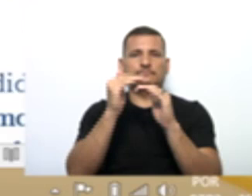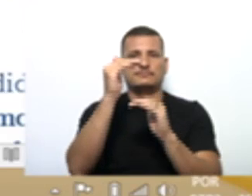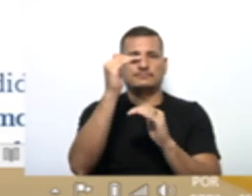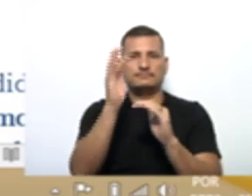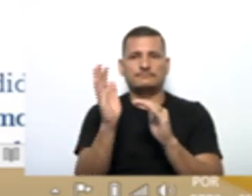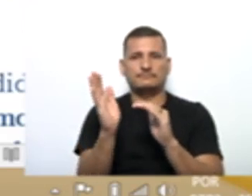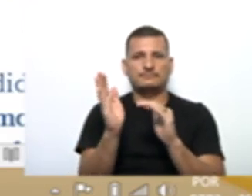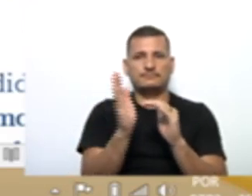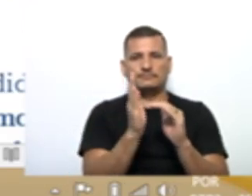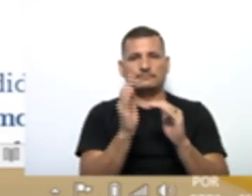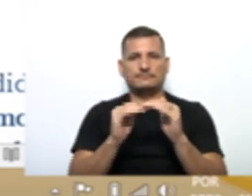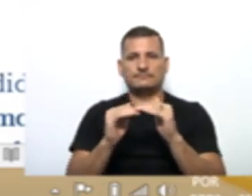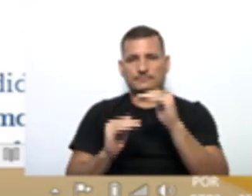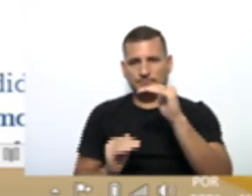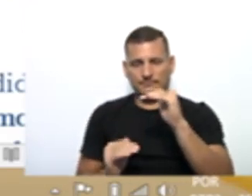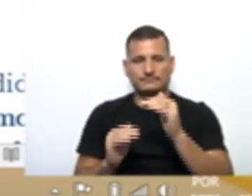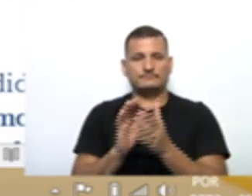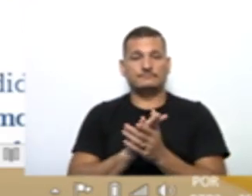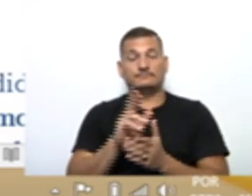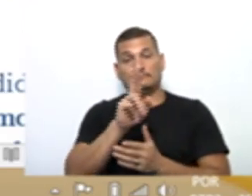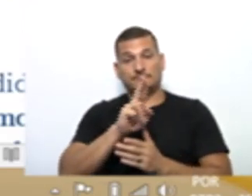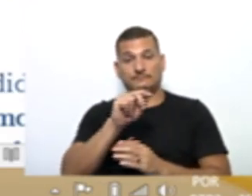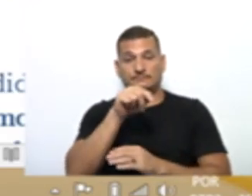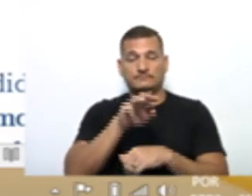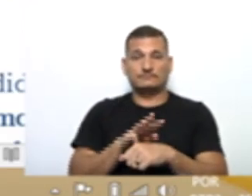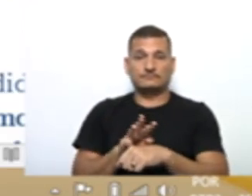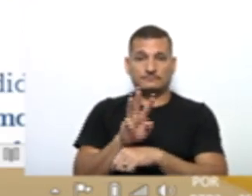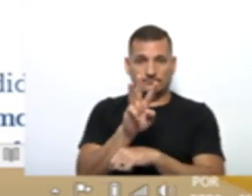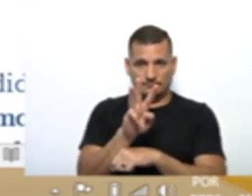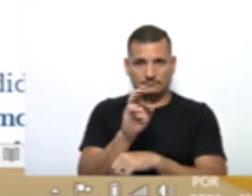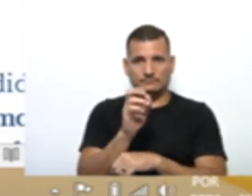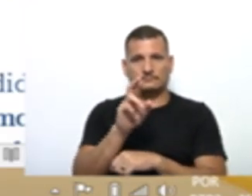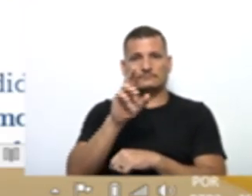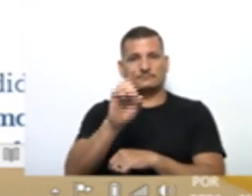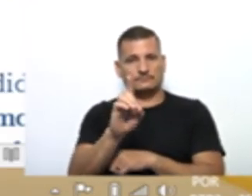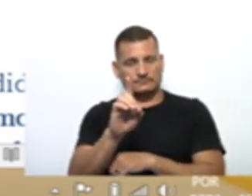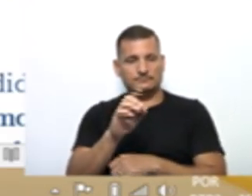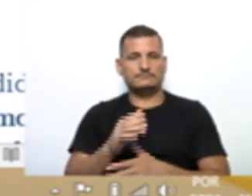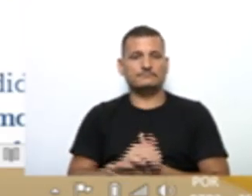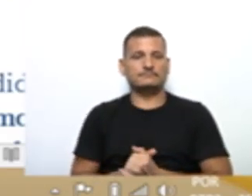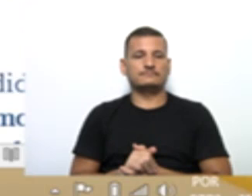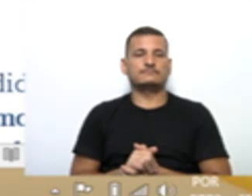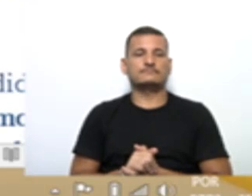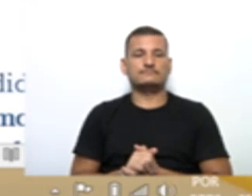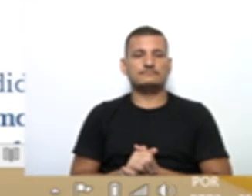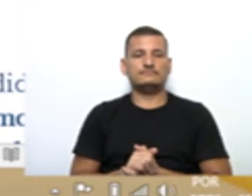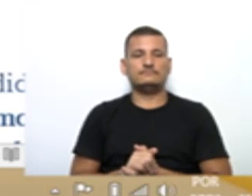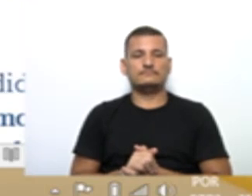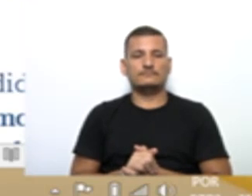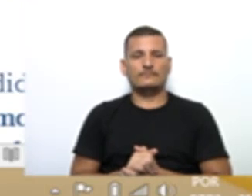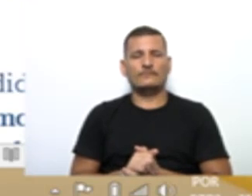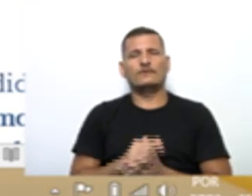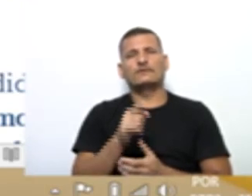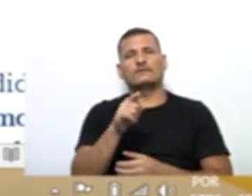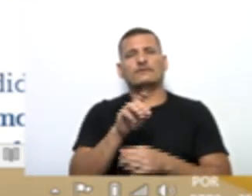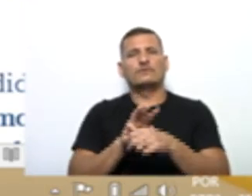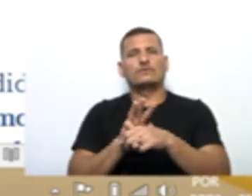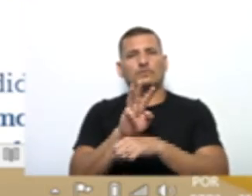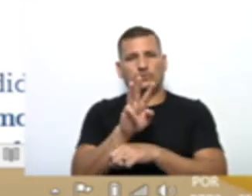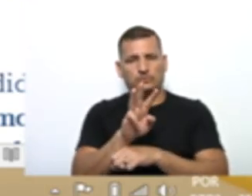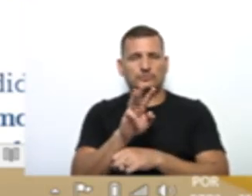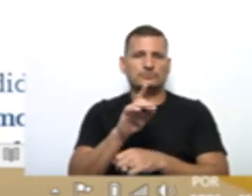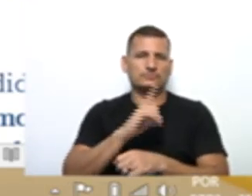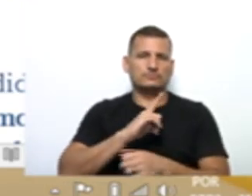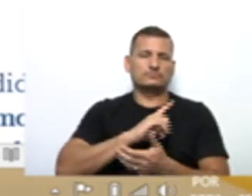Para isso, estamos utilizando o editor de texto do Word do Microsoft Office. Nele, nós temos várias abas aqui